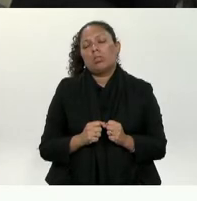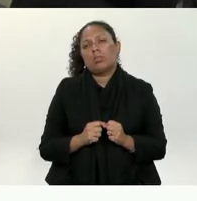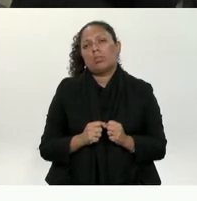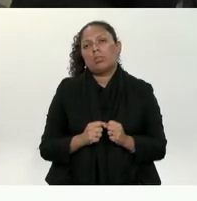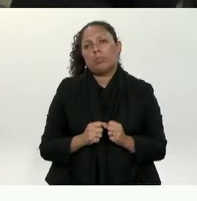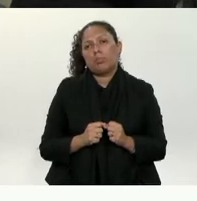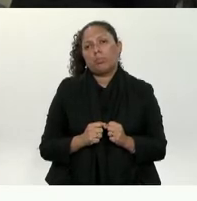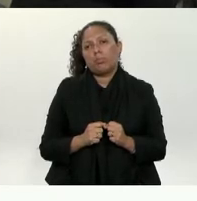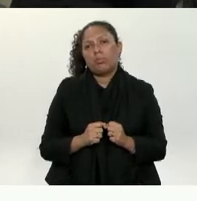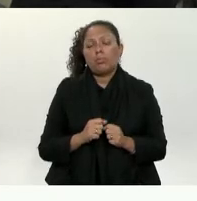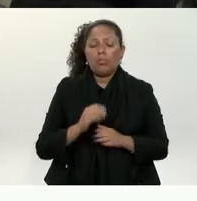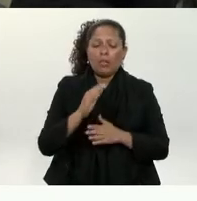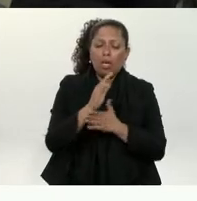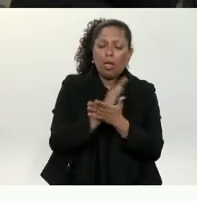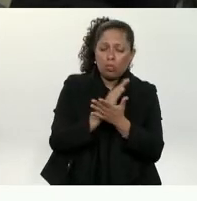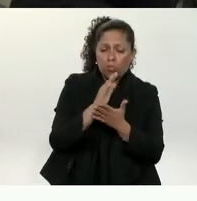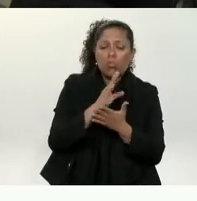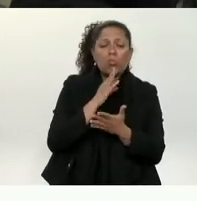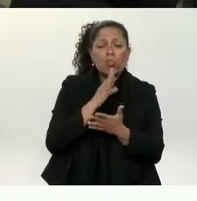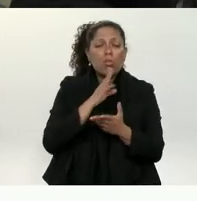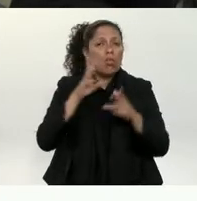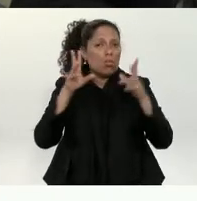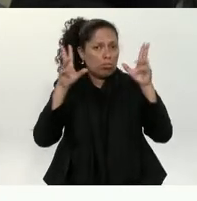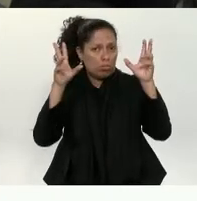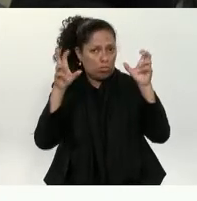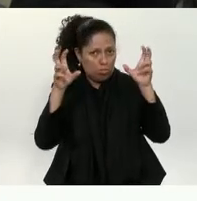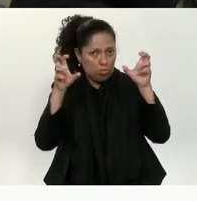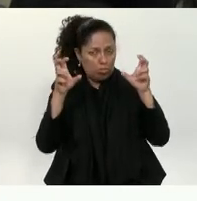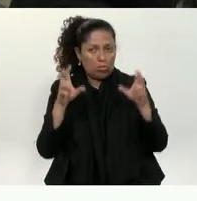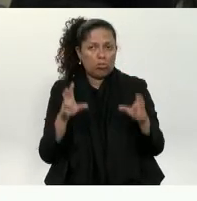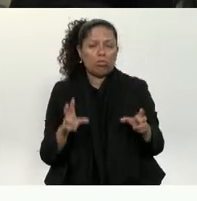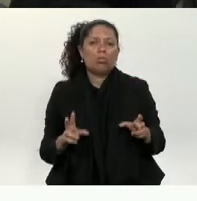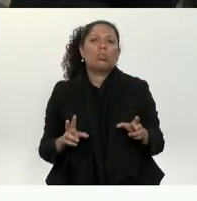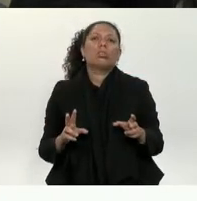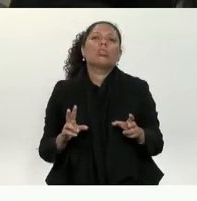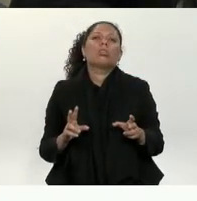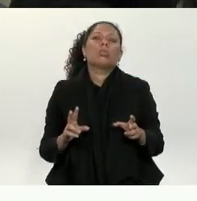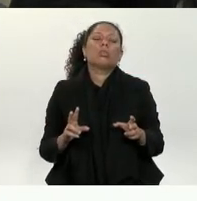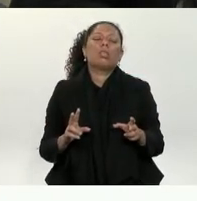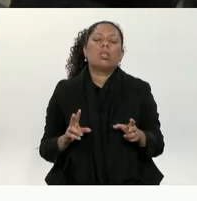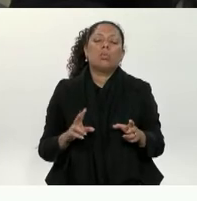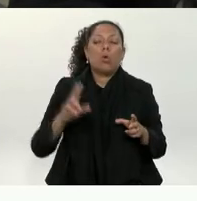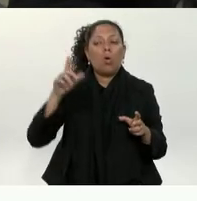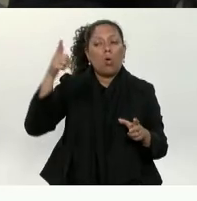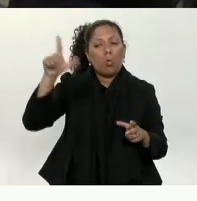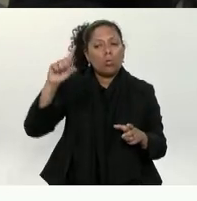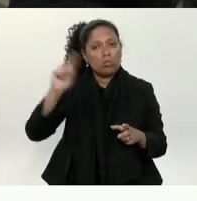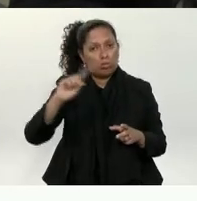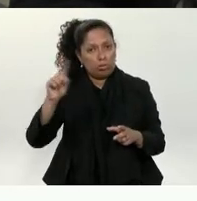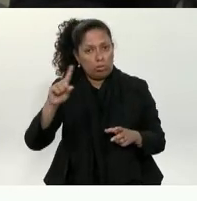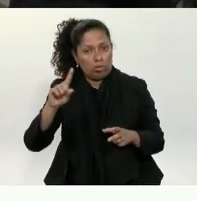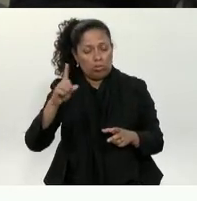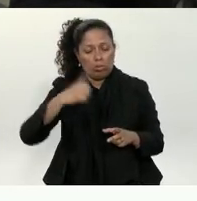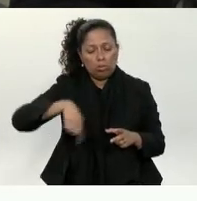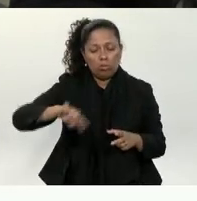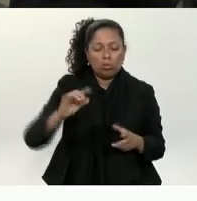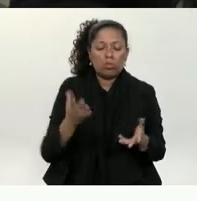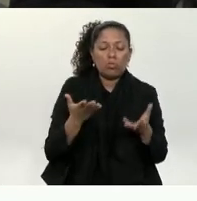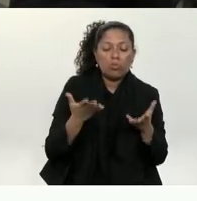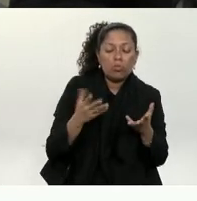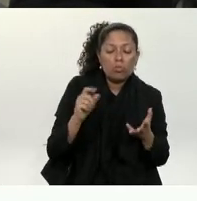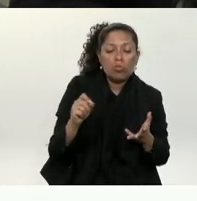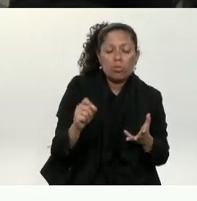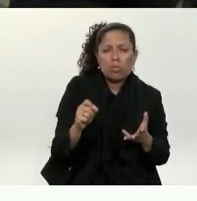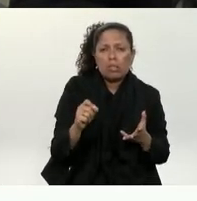familiarizados e ambientados com a temática. No entanto, as nossas audiências são sempre transmitidas pela TV Alerj, e o nosso maior intuito é